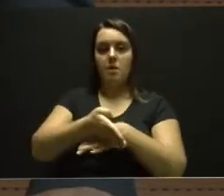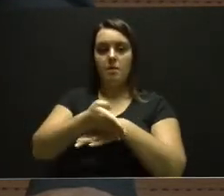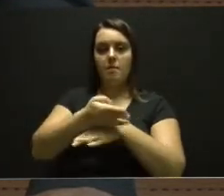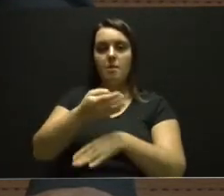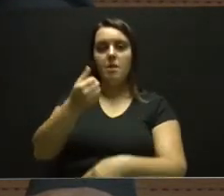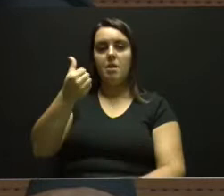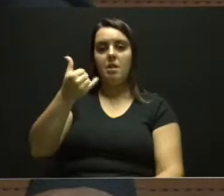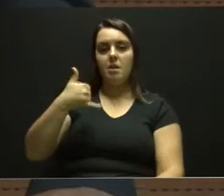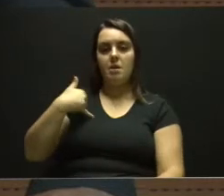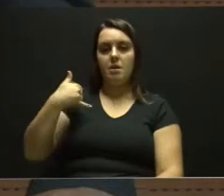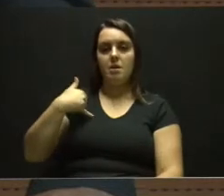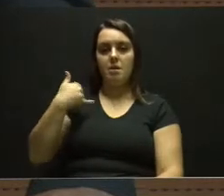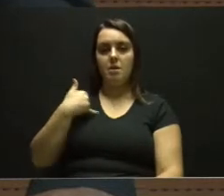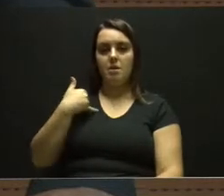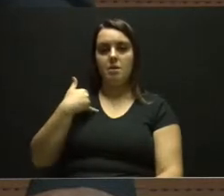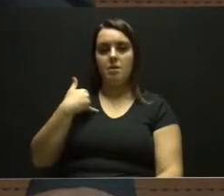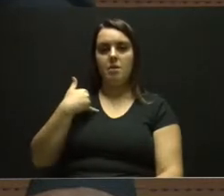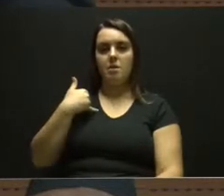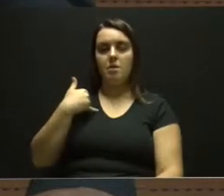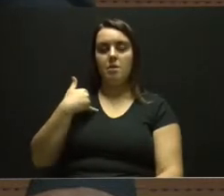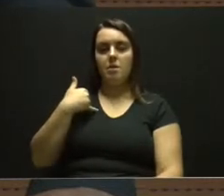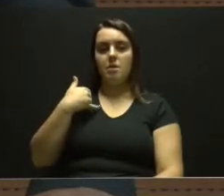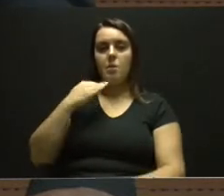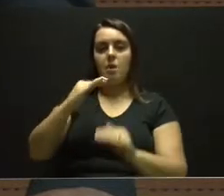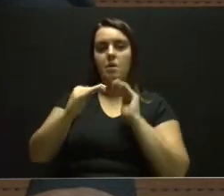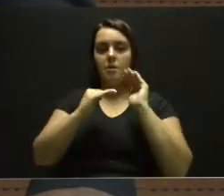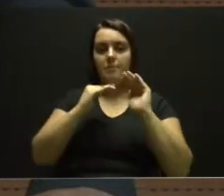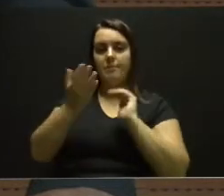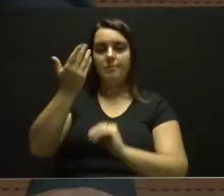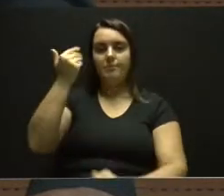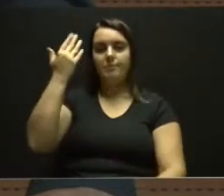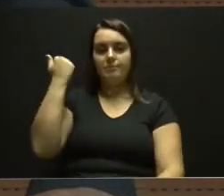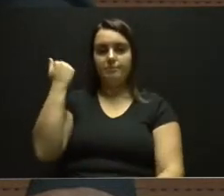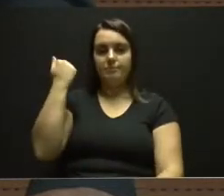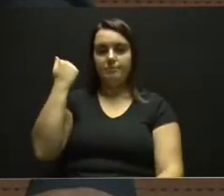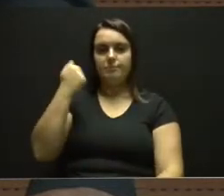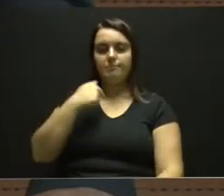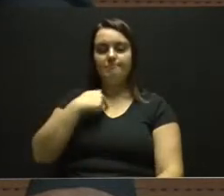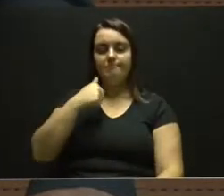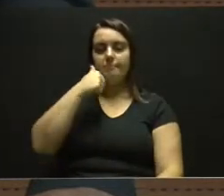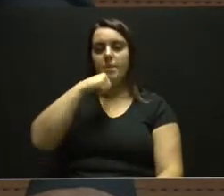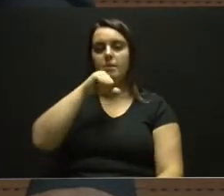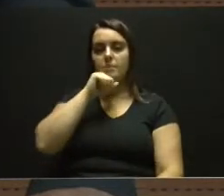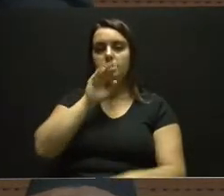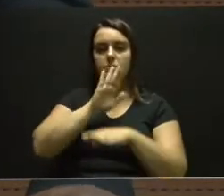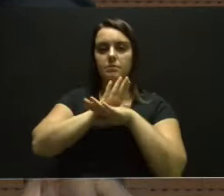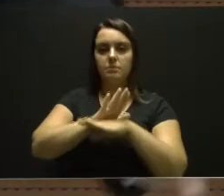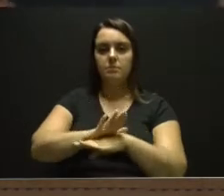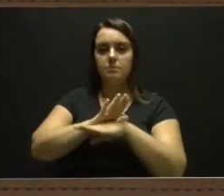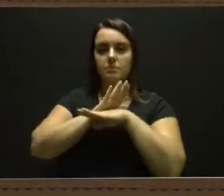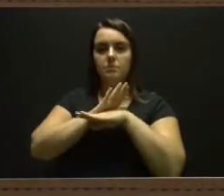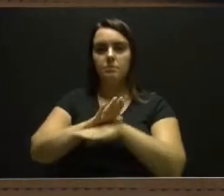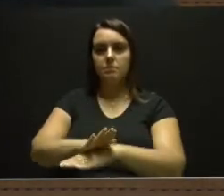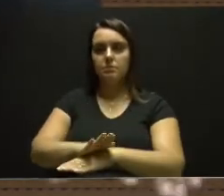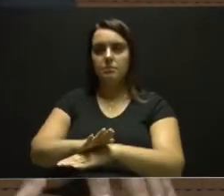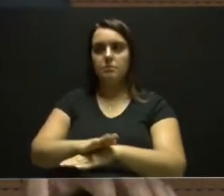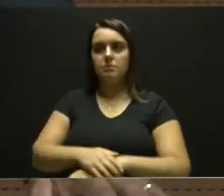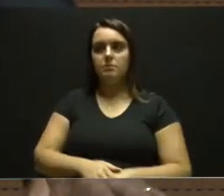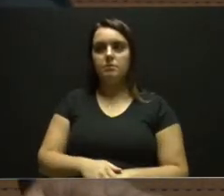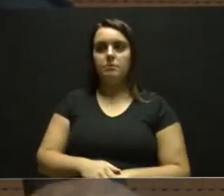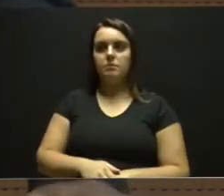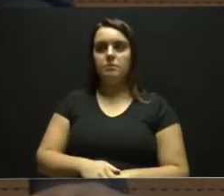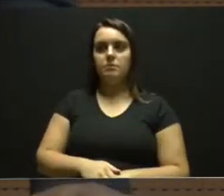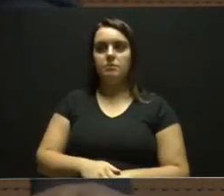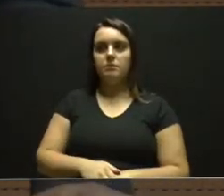mas foi ela que me incentivou aí todas as vezes quando ela não podia me levar seu lima